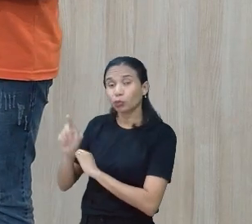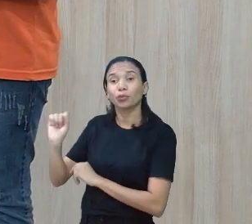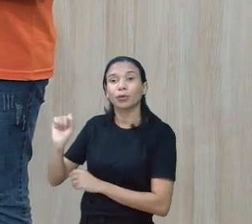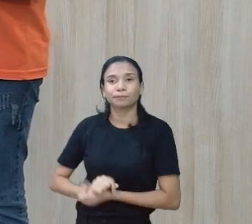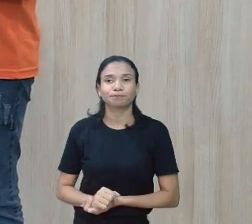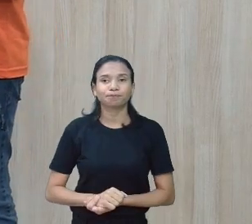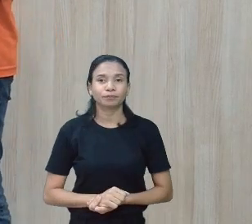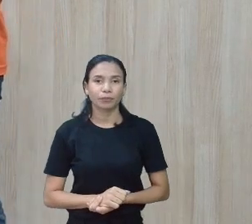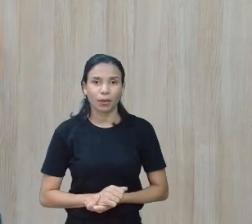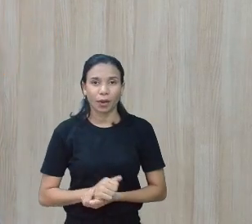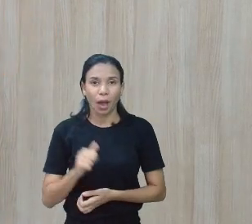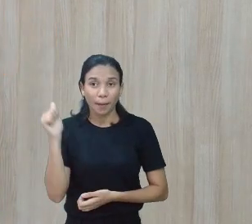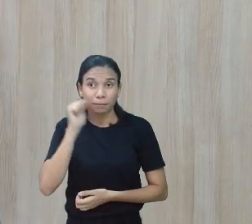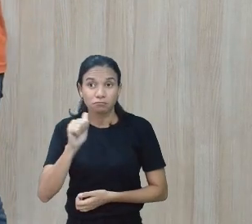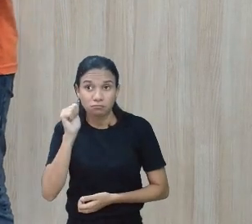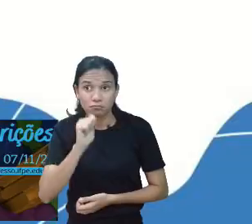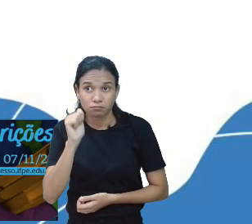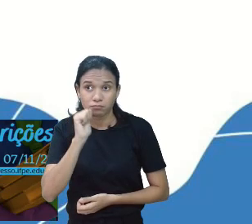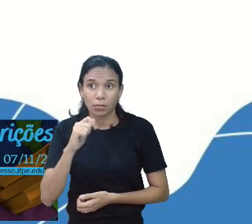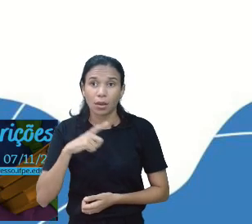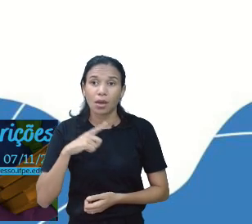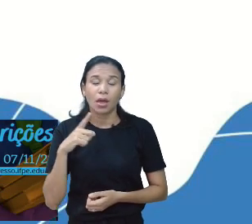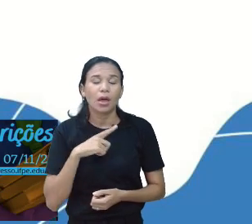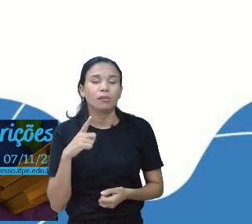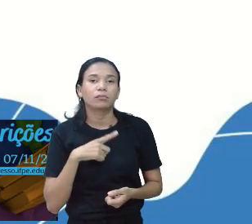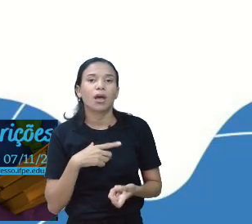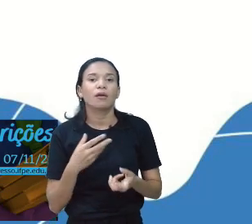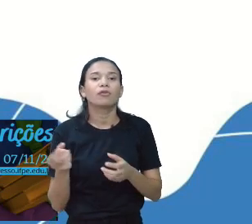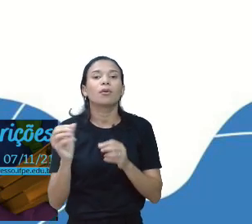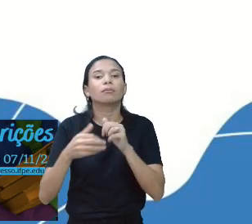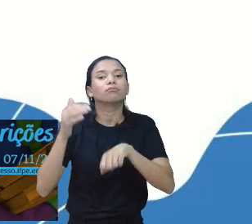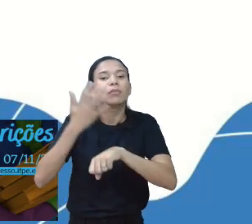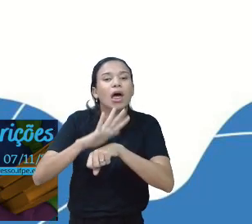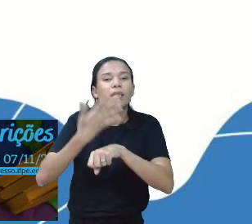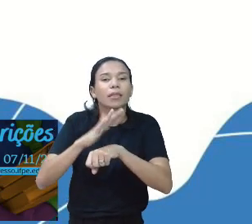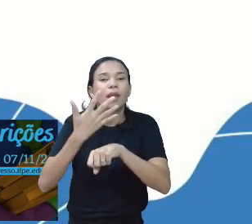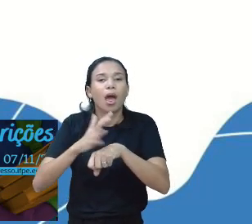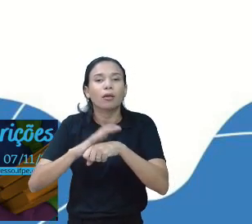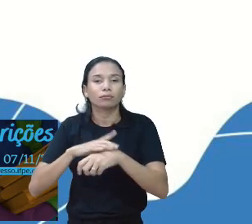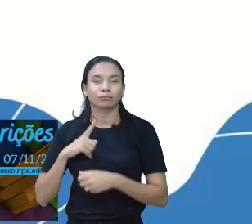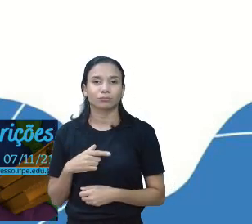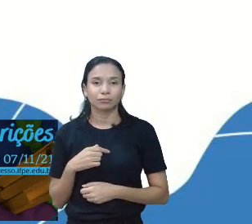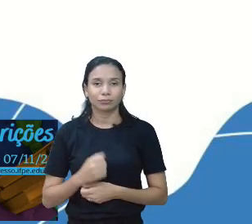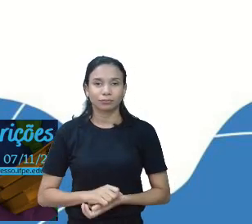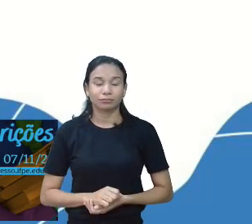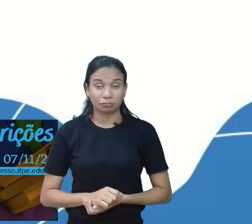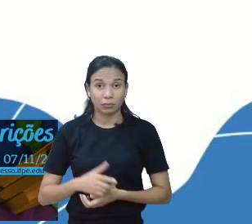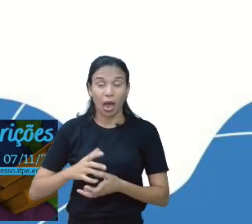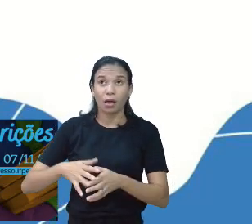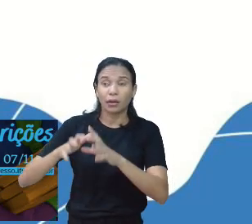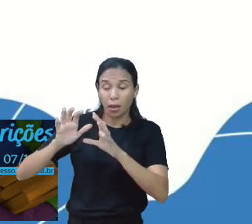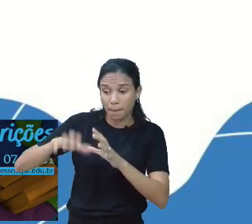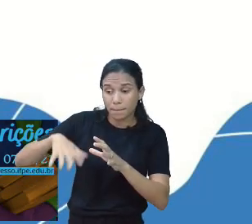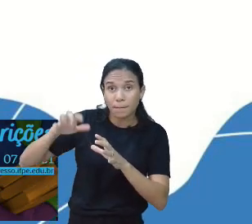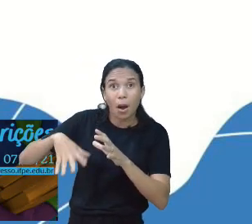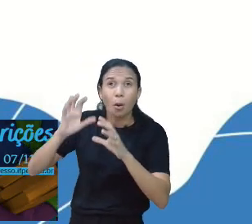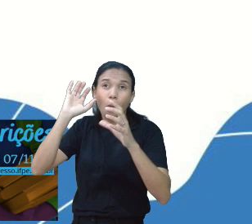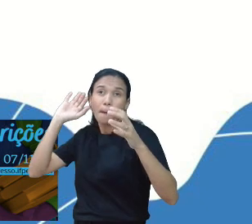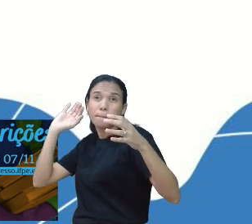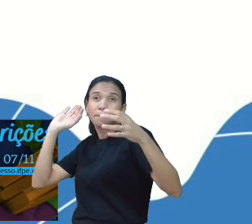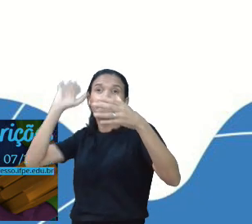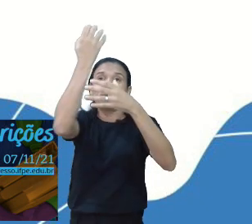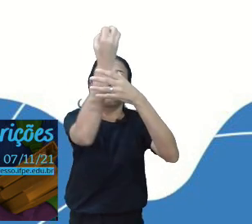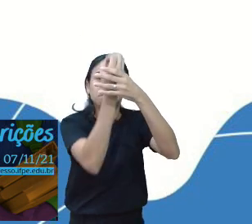fala o seguinte, ó: Juliana, durante o seu treinamento de arremesso livre